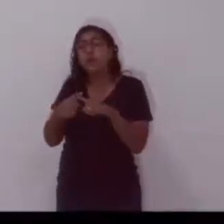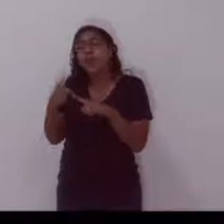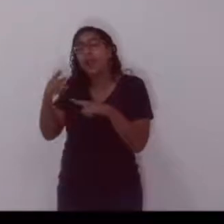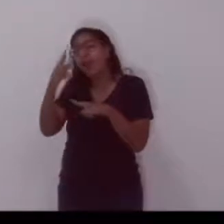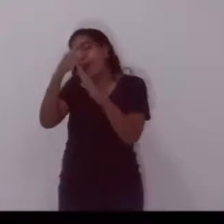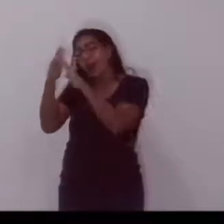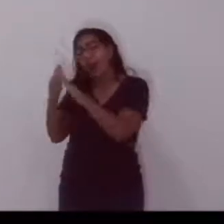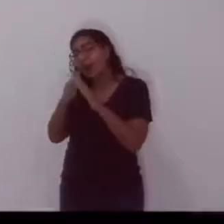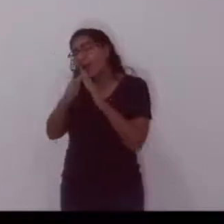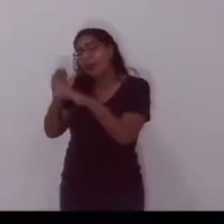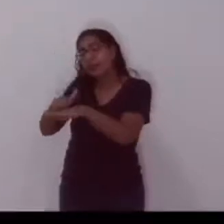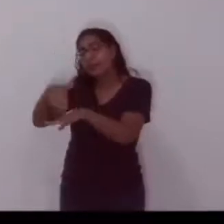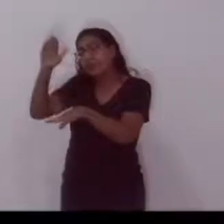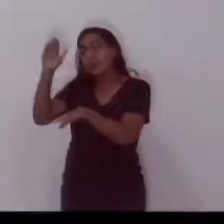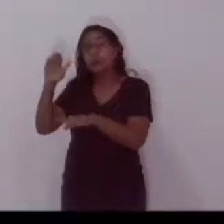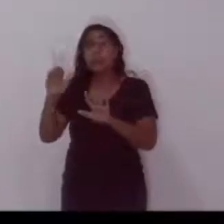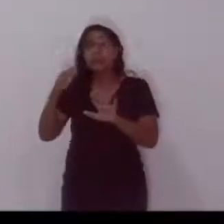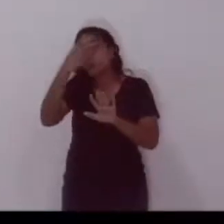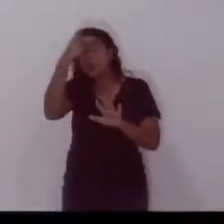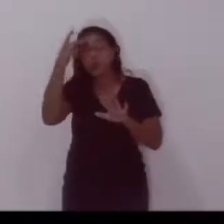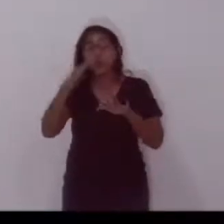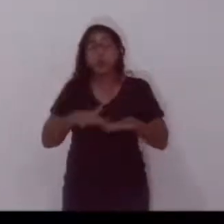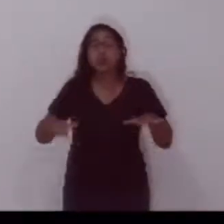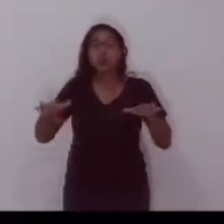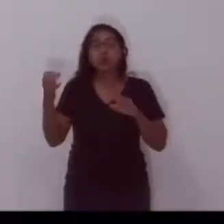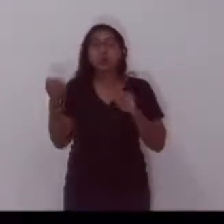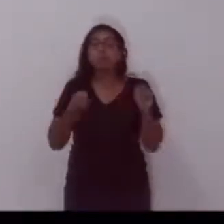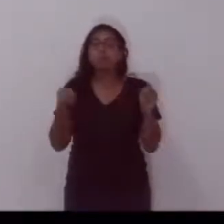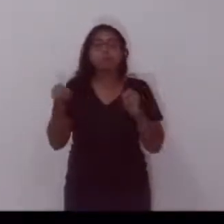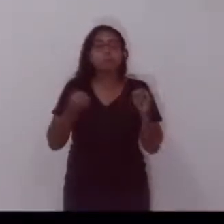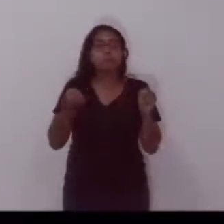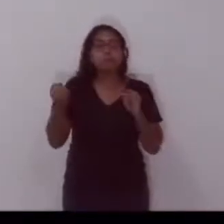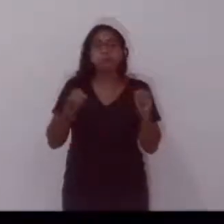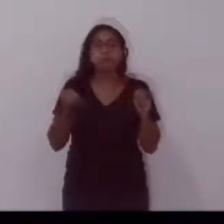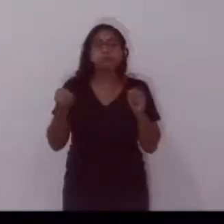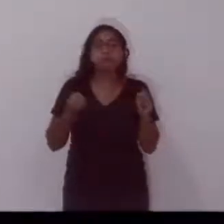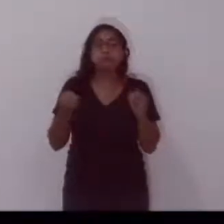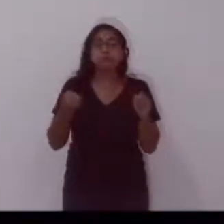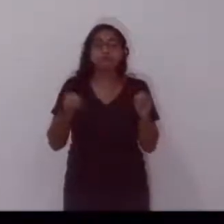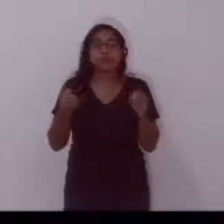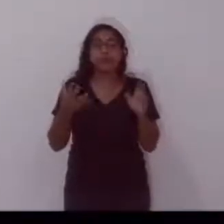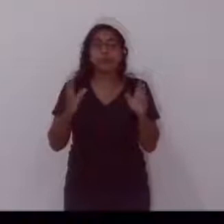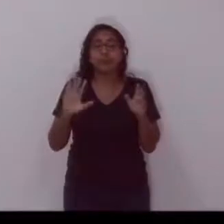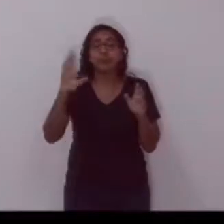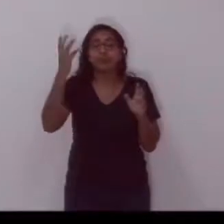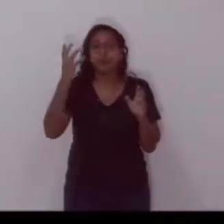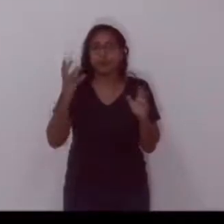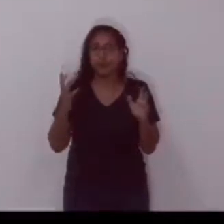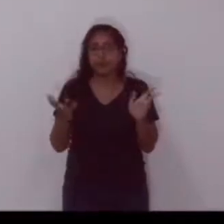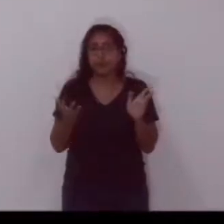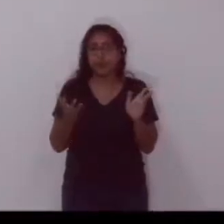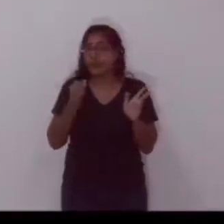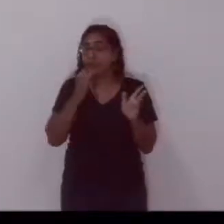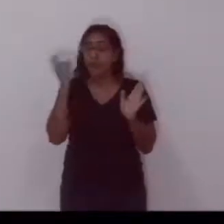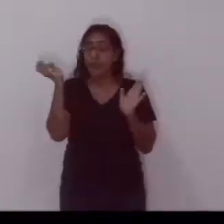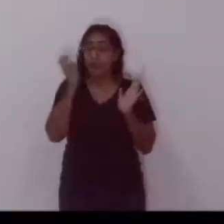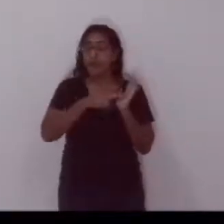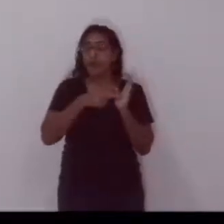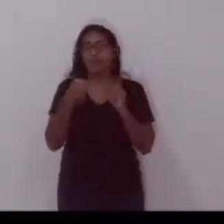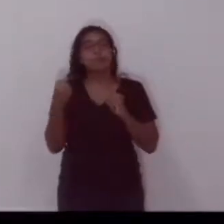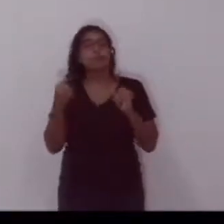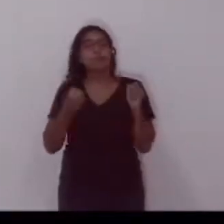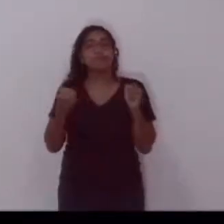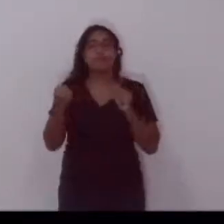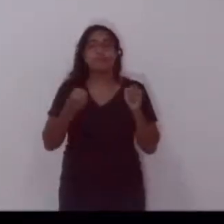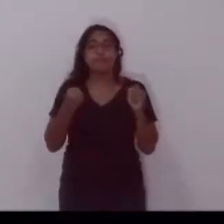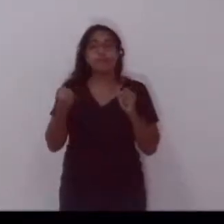fica nessa agonia. A pessoa sai para trabalhar, os 2 moradores do Altos do Morumbi, sai de manhã para trabalhar, e aí